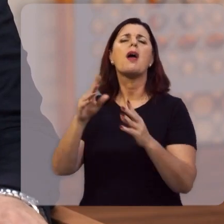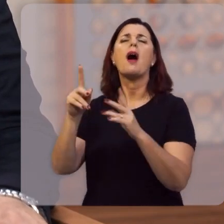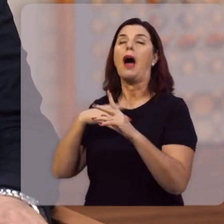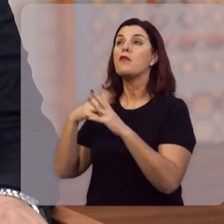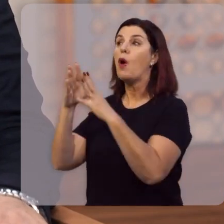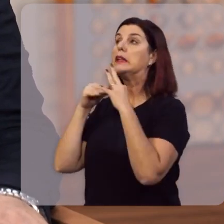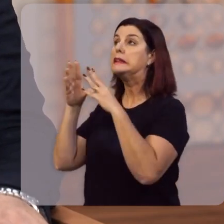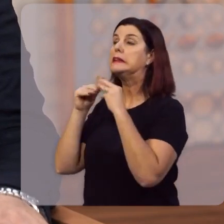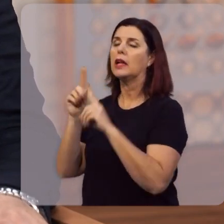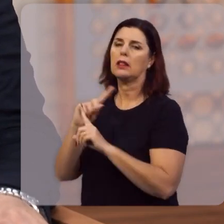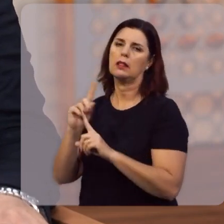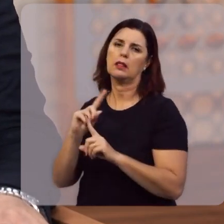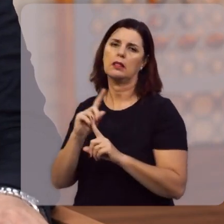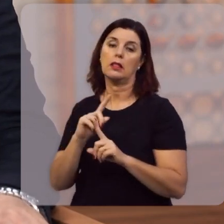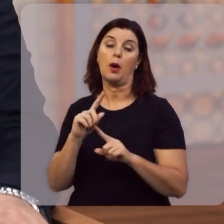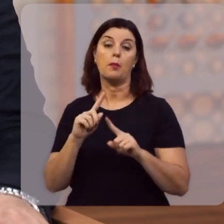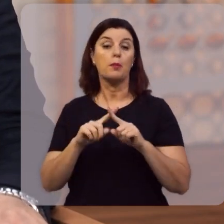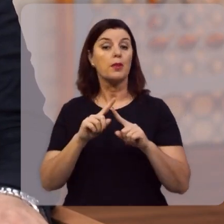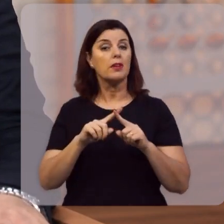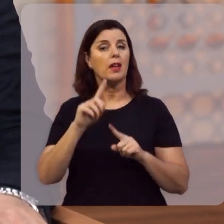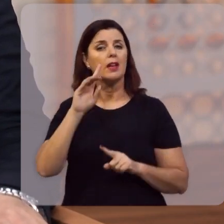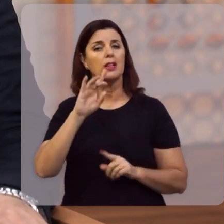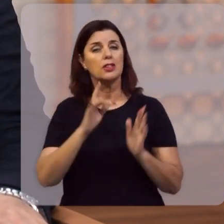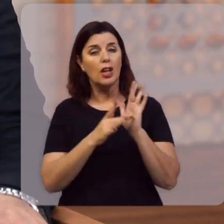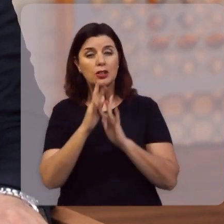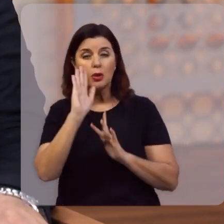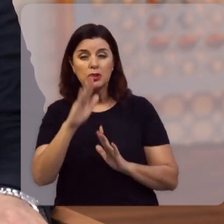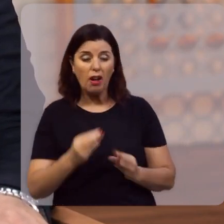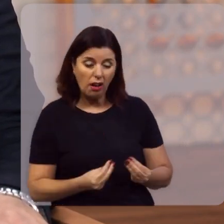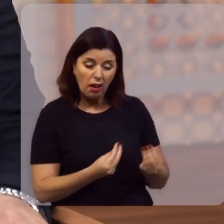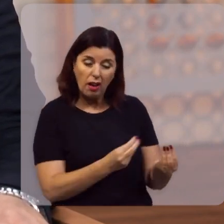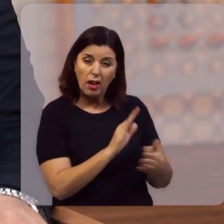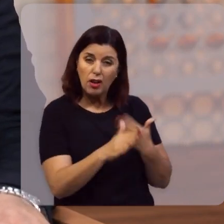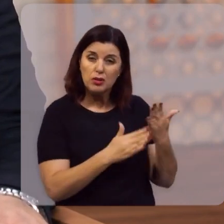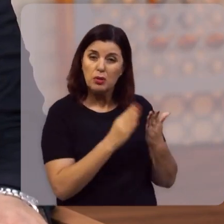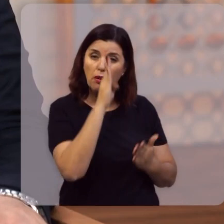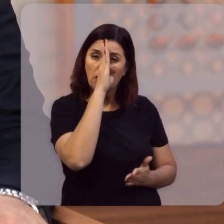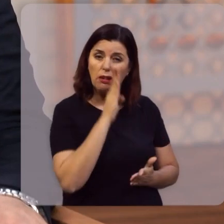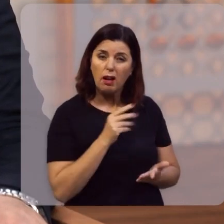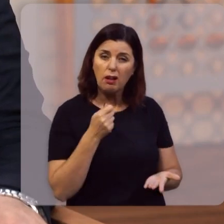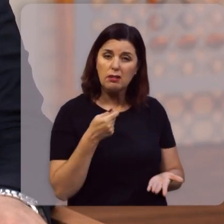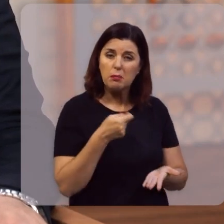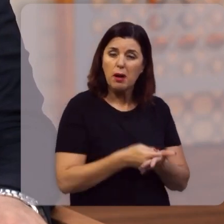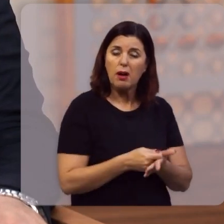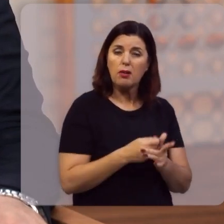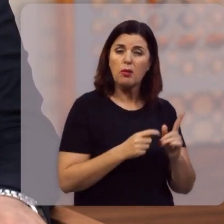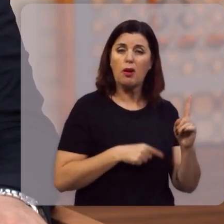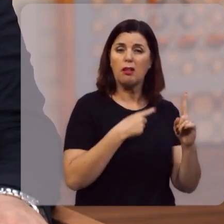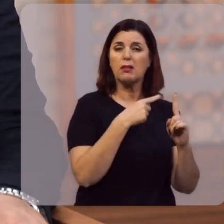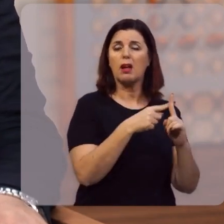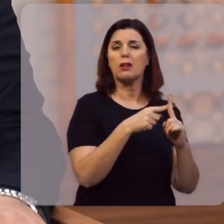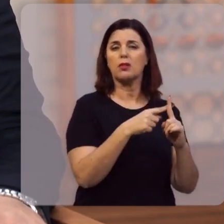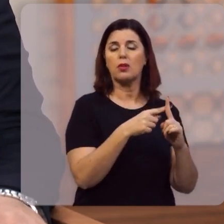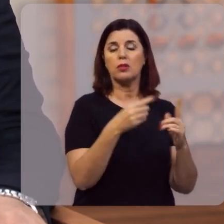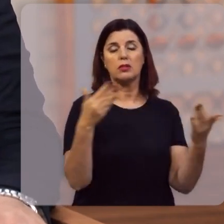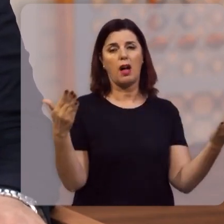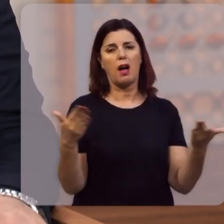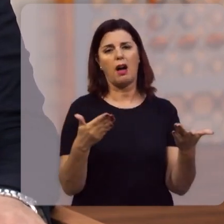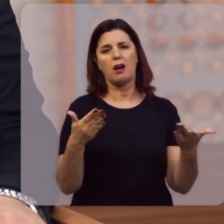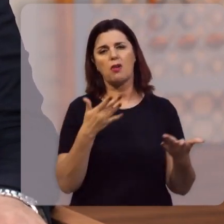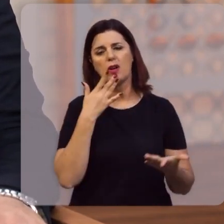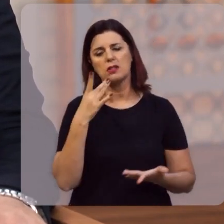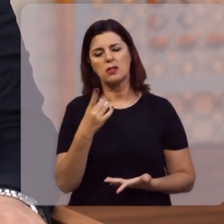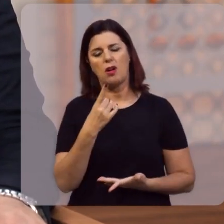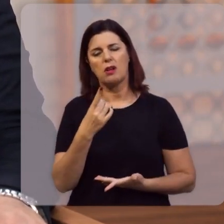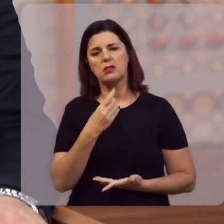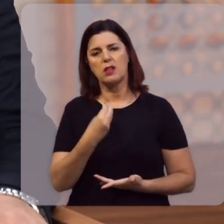recebe nada por isso. É porque Cristo já te deu tudo de graça e porque Ele te salvou na cruz do Calvário, que agora você não vive mais para